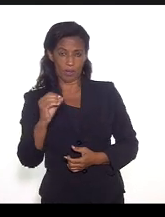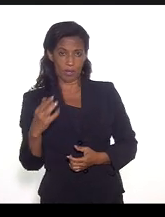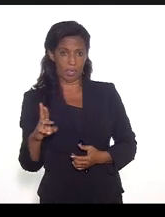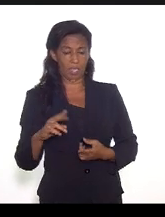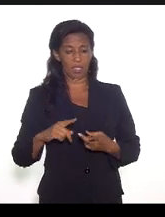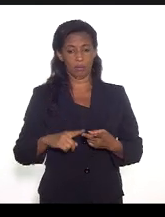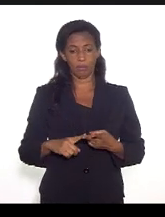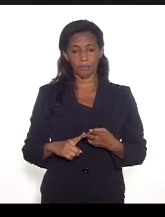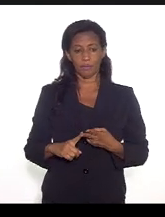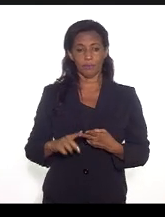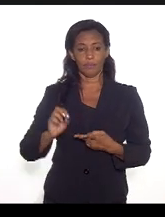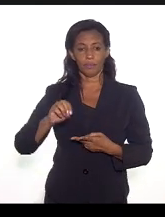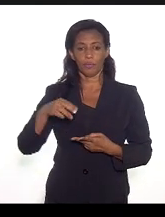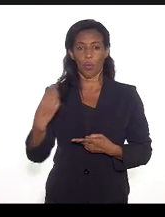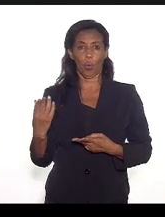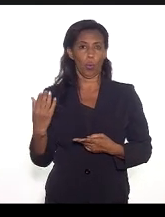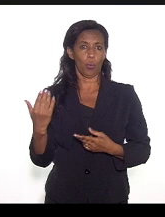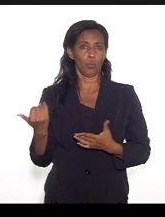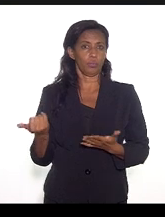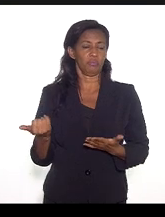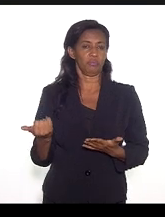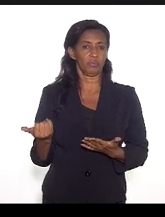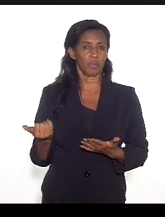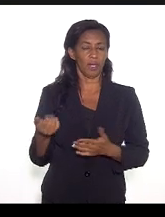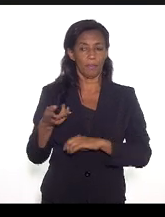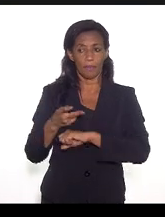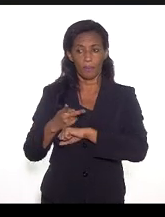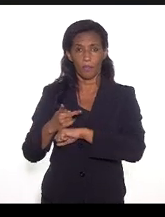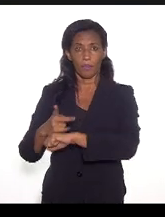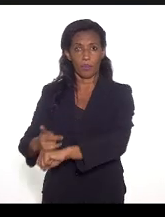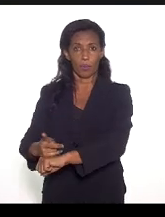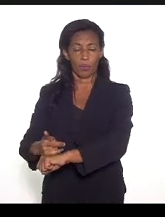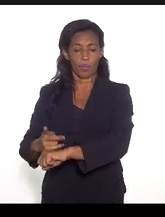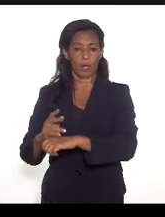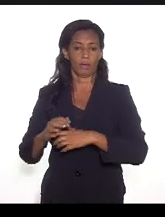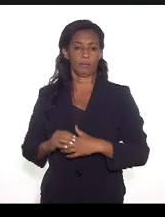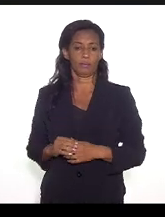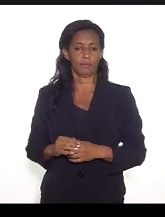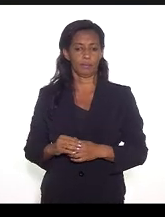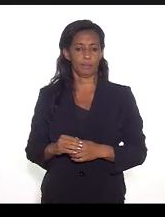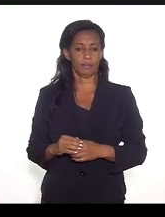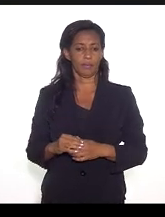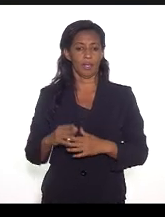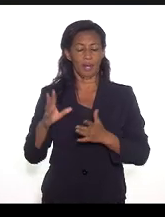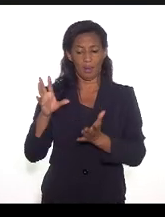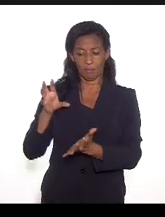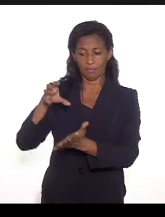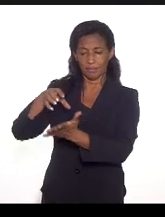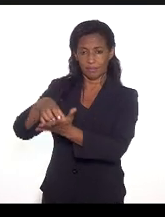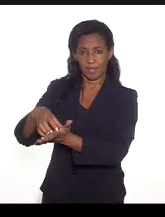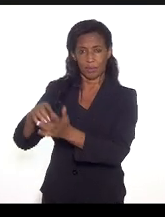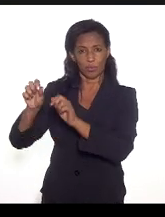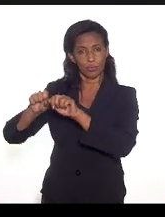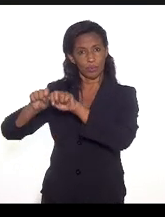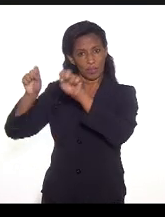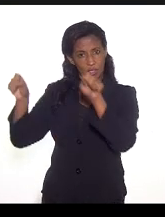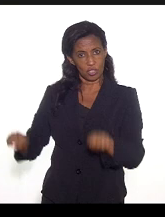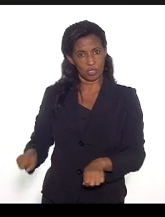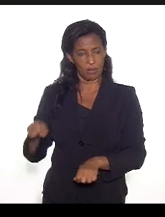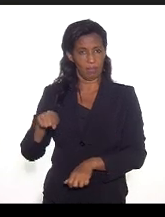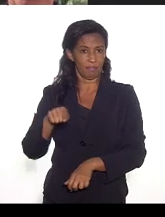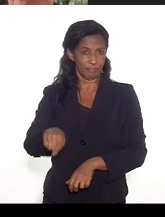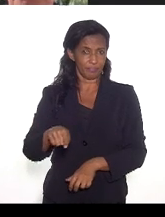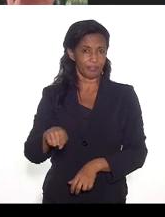de qualidade inferior, é realmente buscar o núcleo duro, aquela parte central do sistema. E aí que está